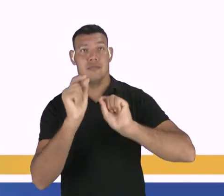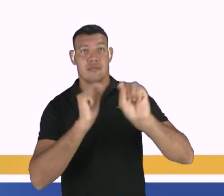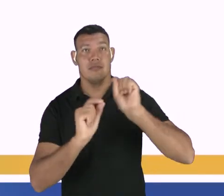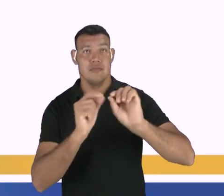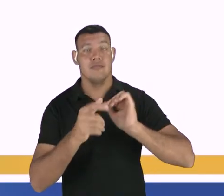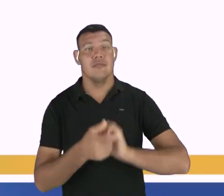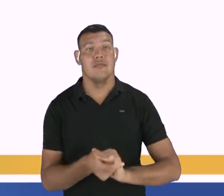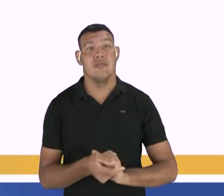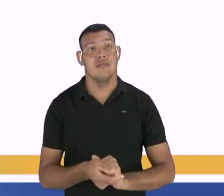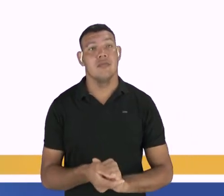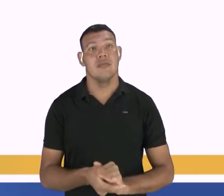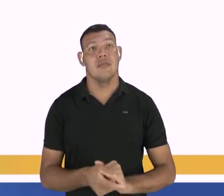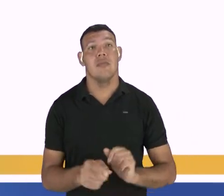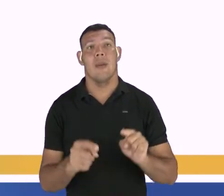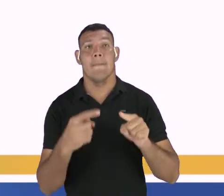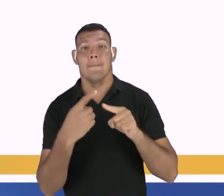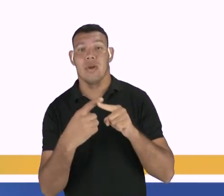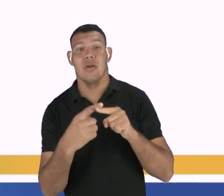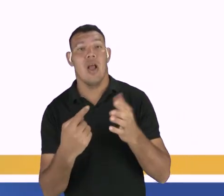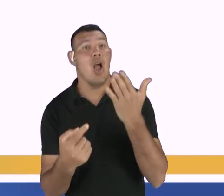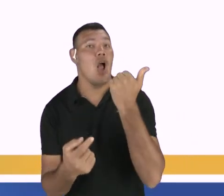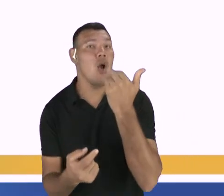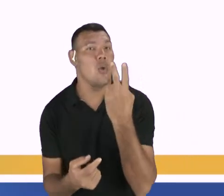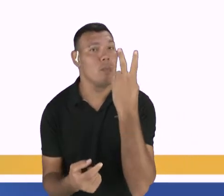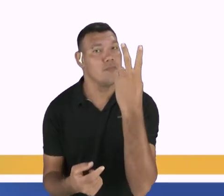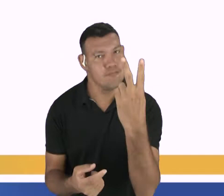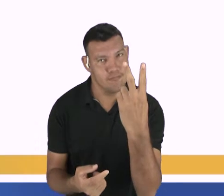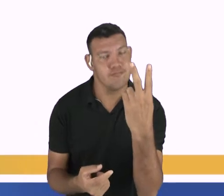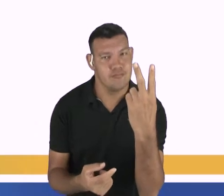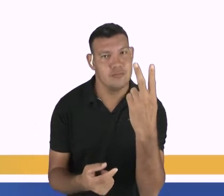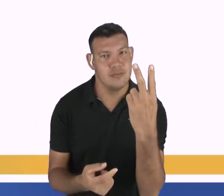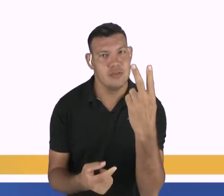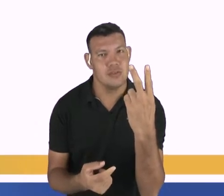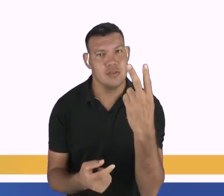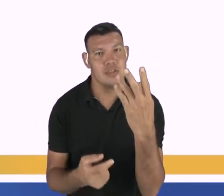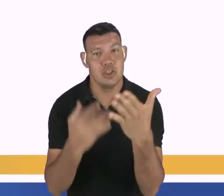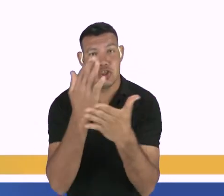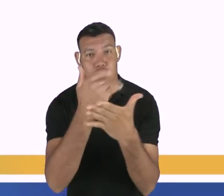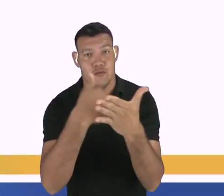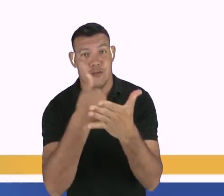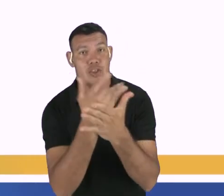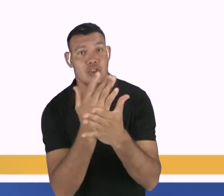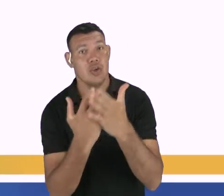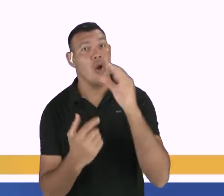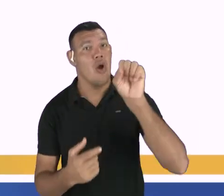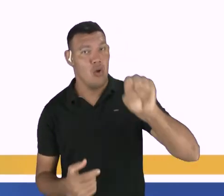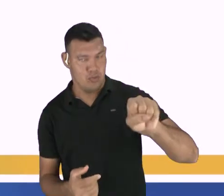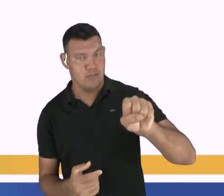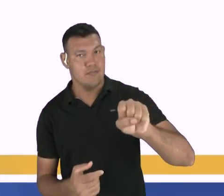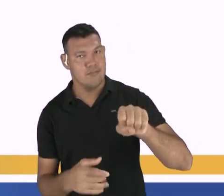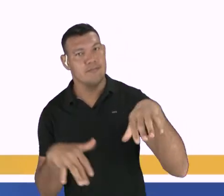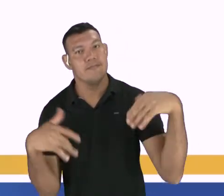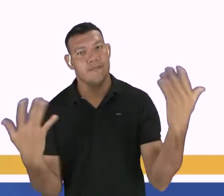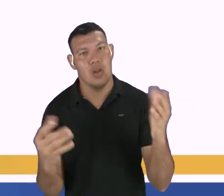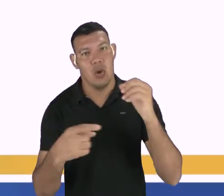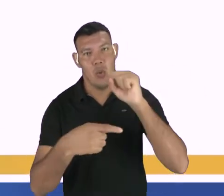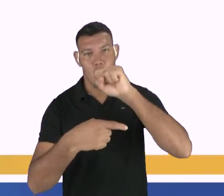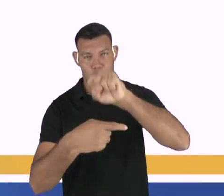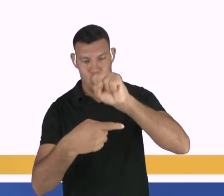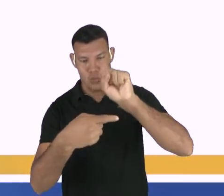é 8/8. Por quê? Porque o queijo foi dividido em 8 partes, então o queijo todo são 8 de 8,